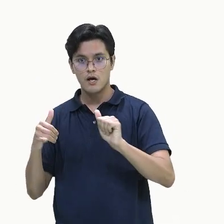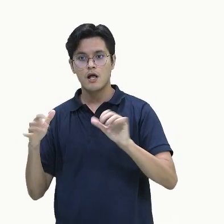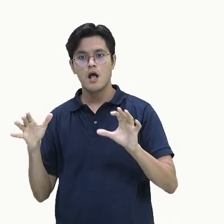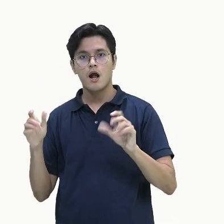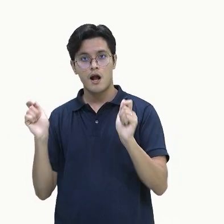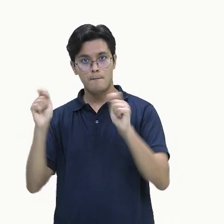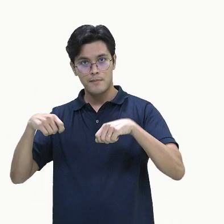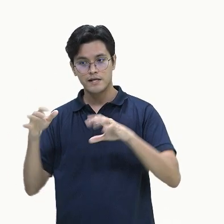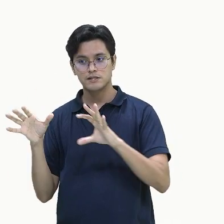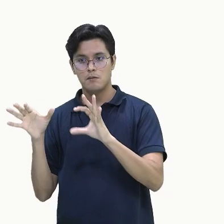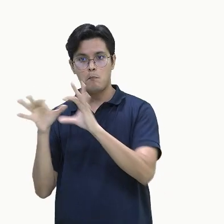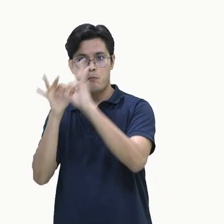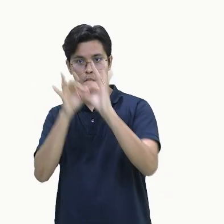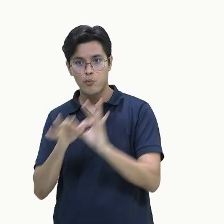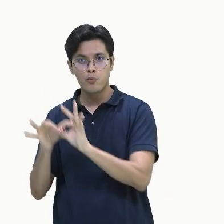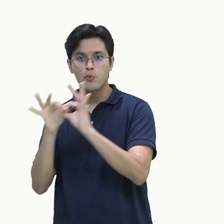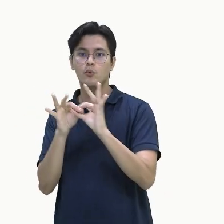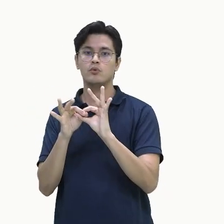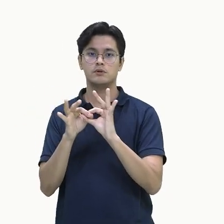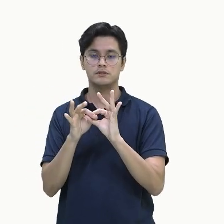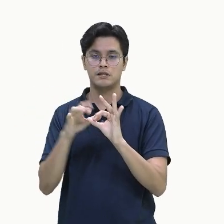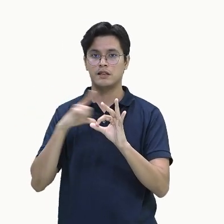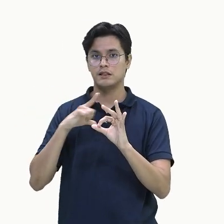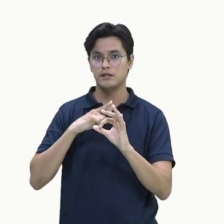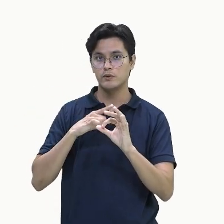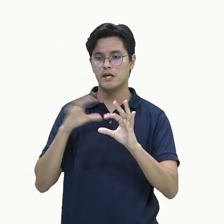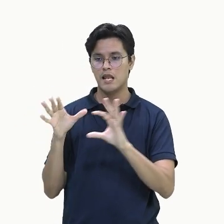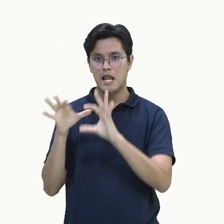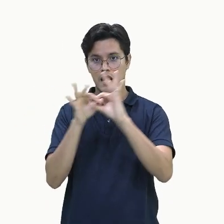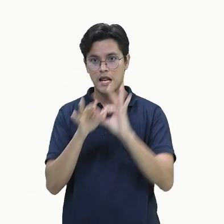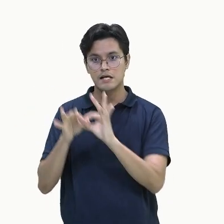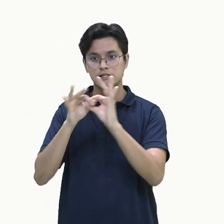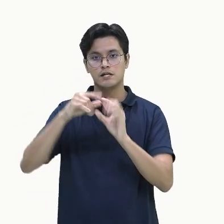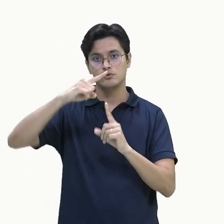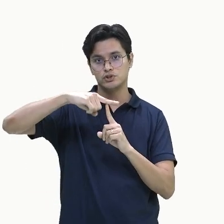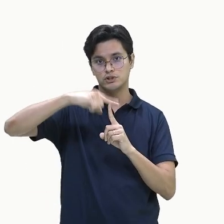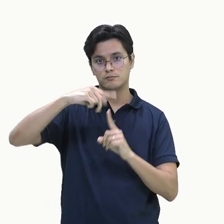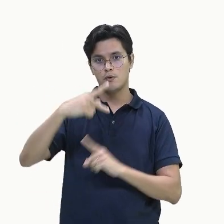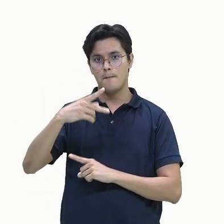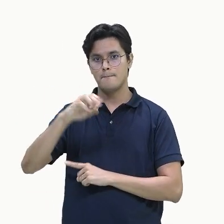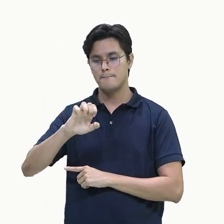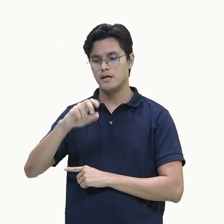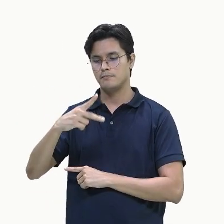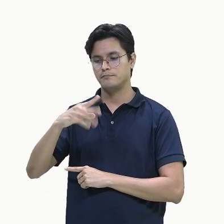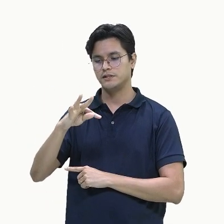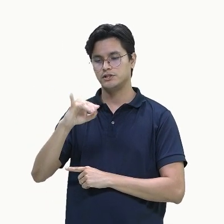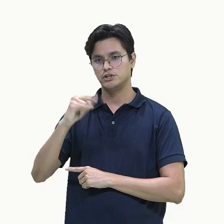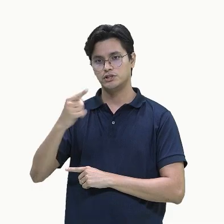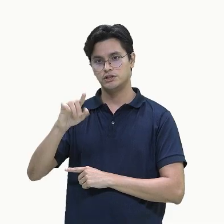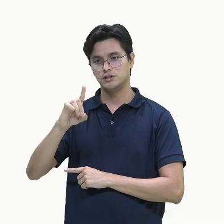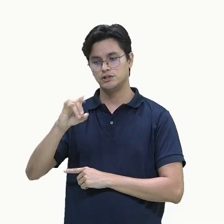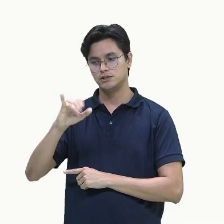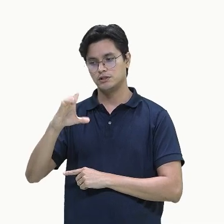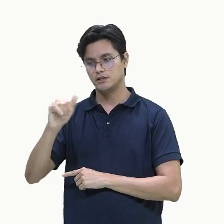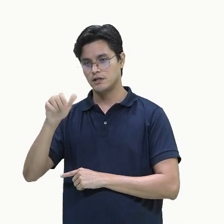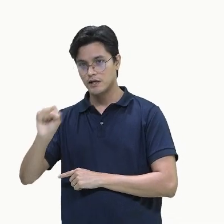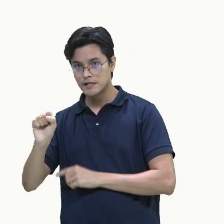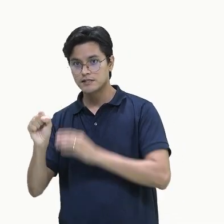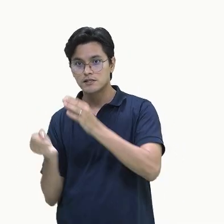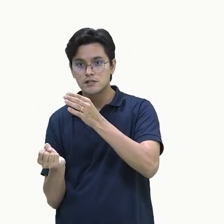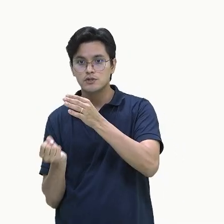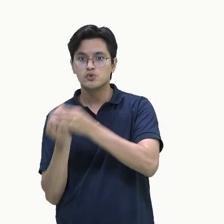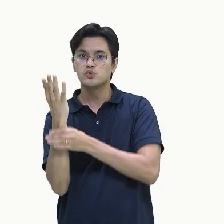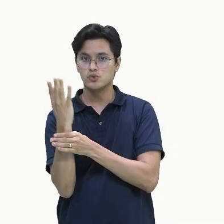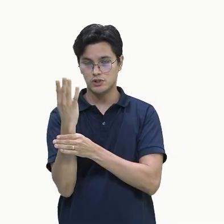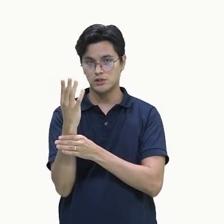são unidos por ligações peptídicas para formar a proteína. Então, nós temos aqui